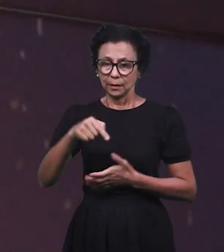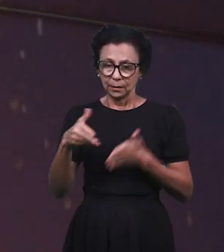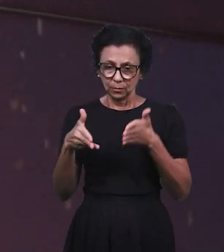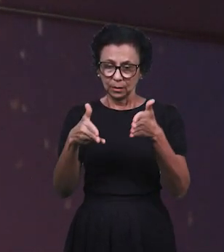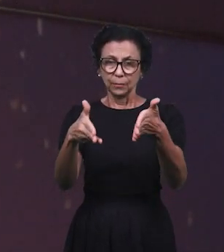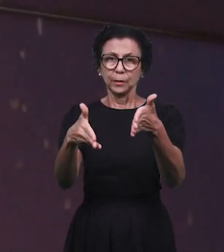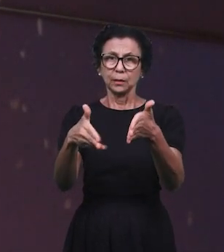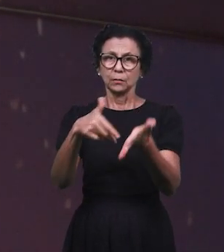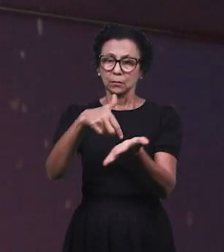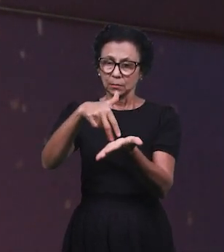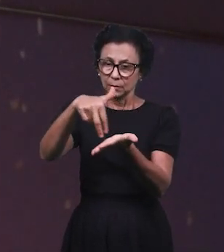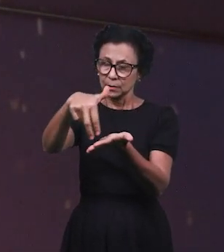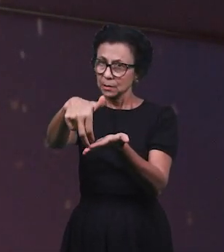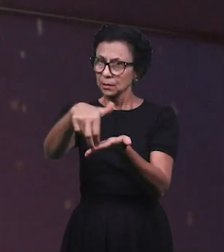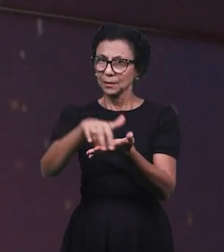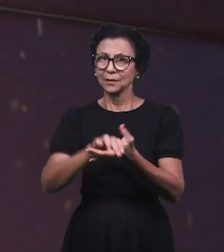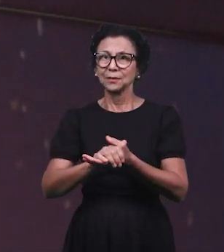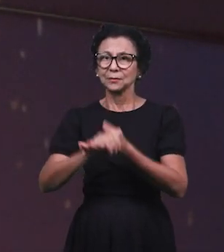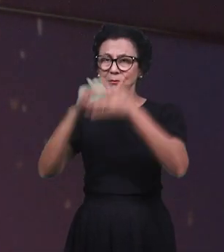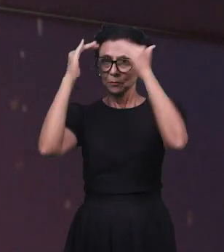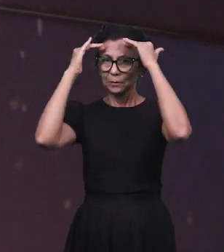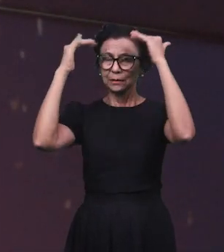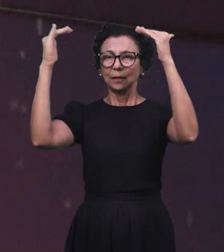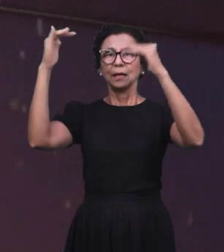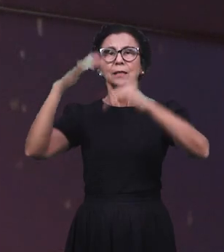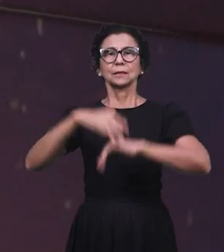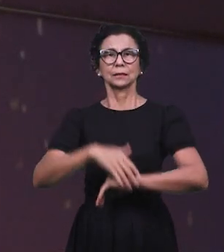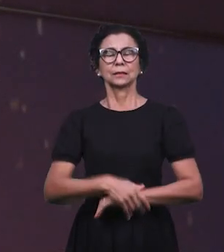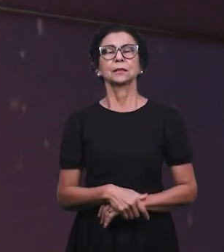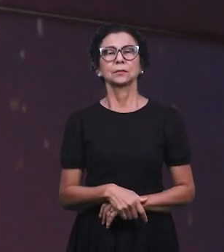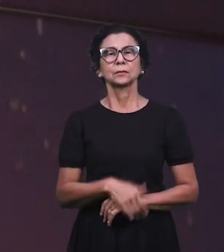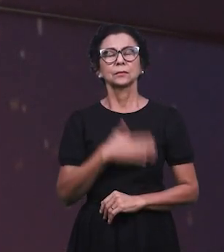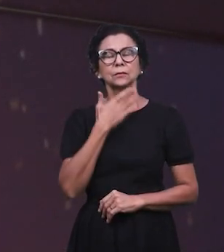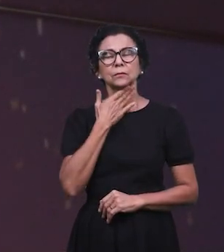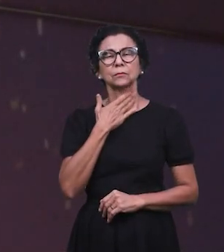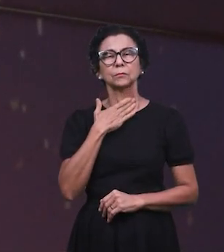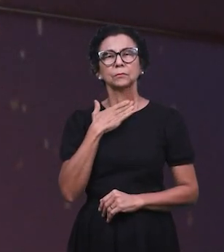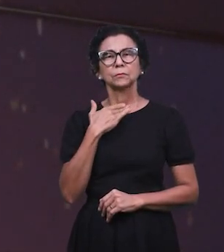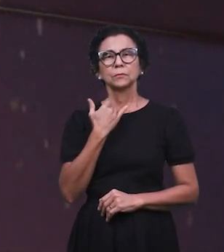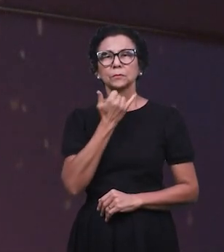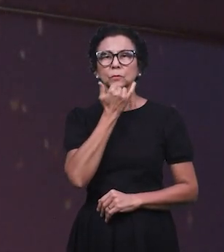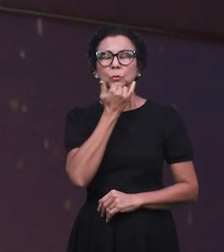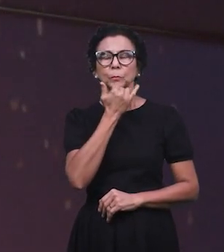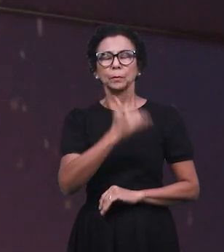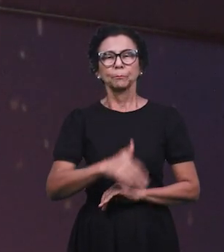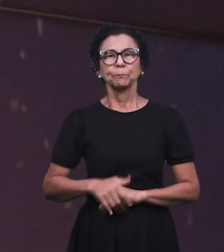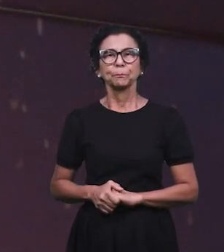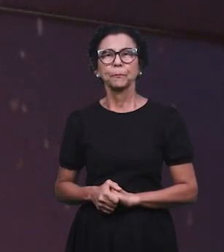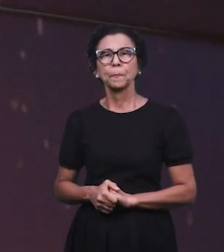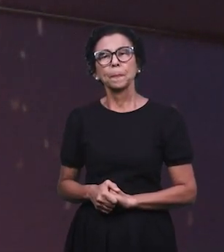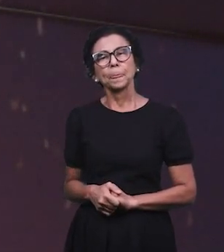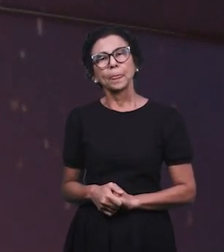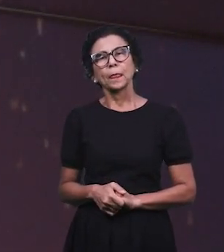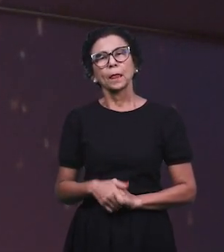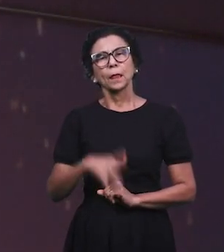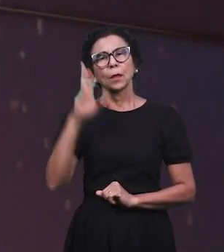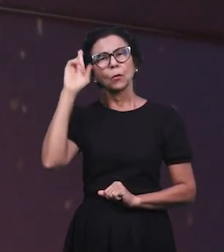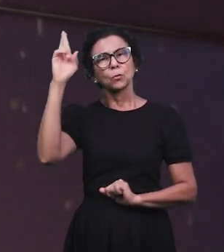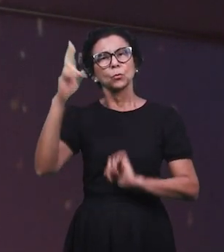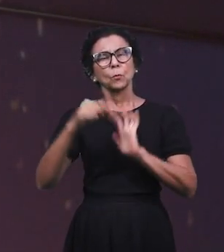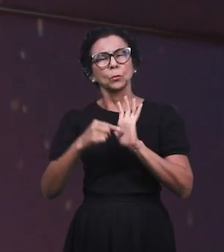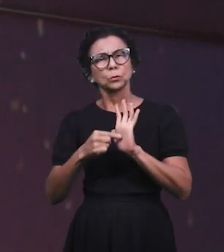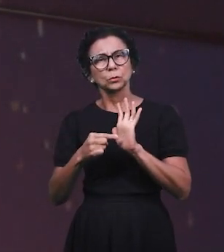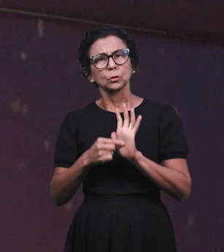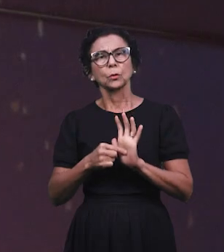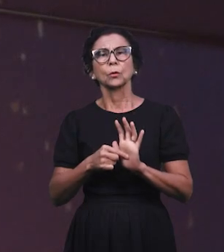nele. Este é o caminho? Ande nele. Segue aquilo que o Senhor revelou, segue aquilo que o Senhor mostrou. E aí não vai te desviar nem para a direita